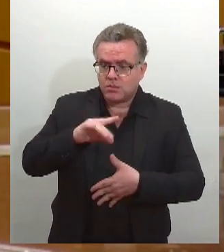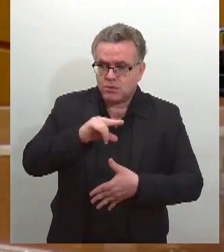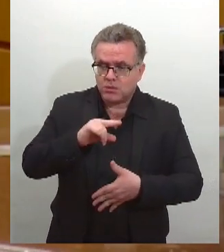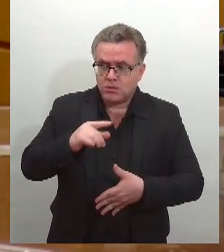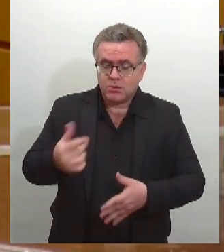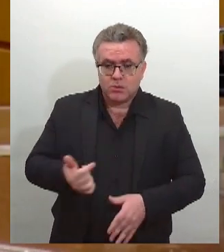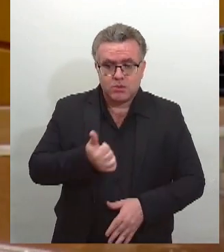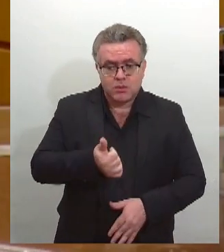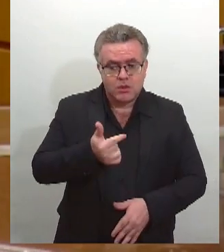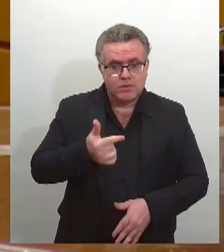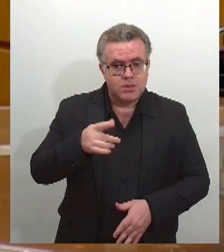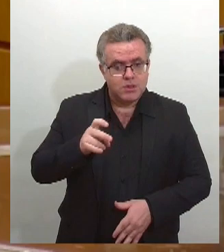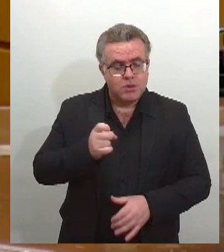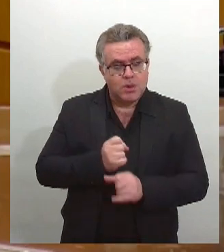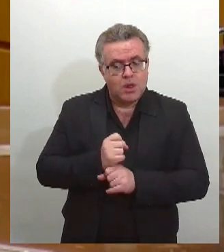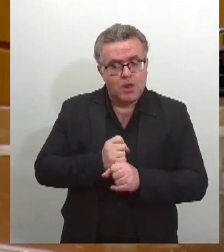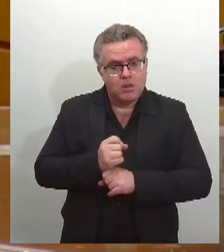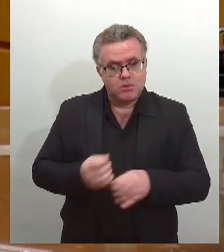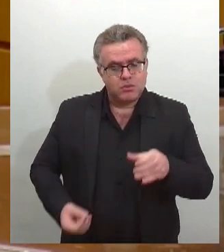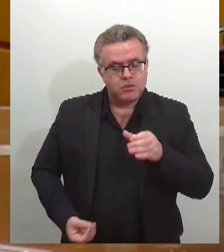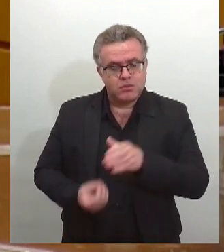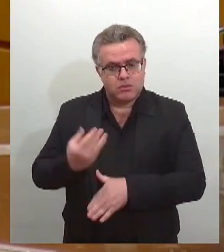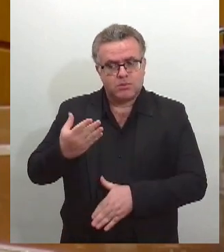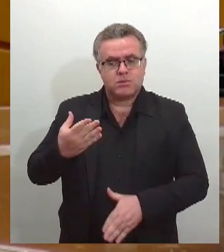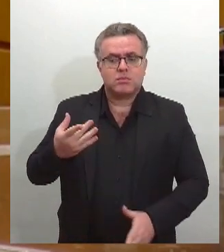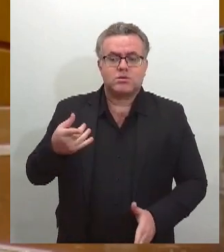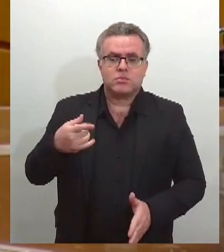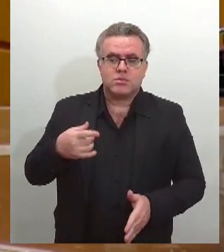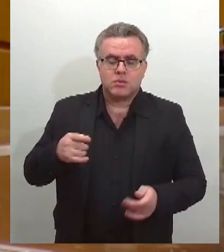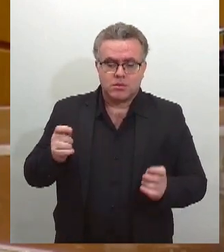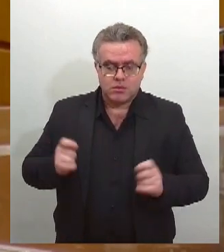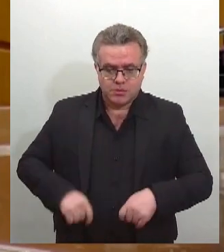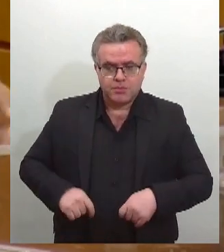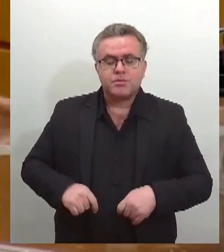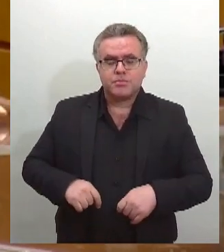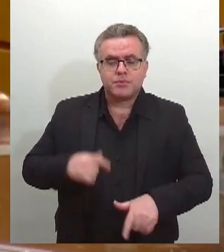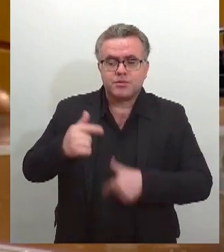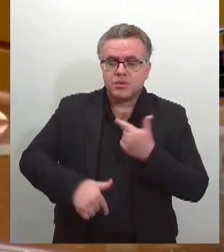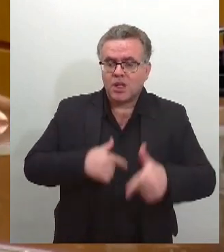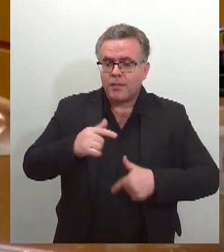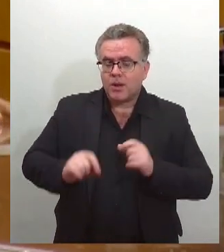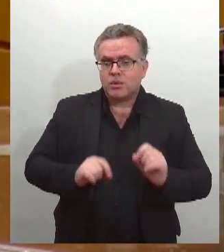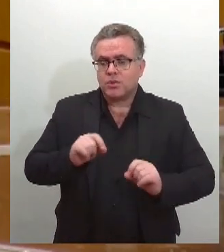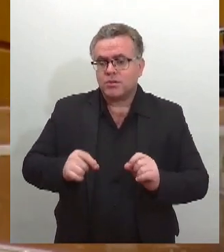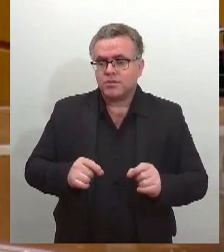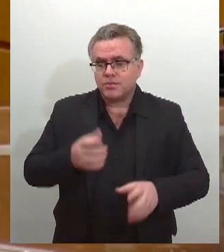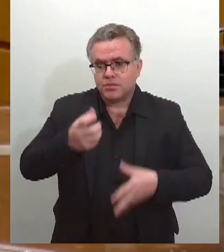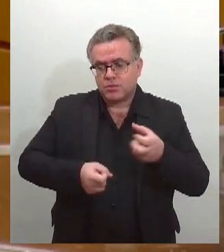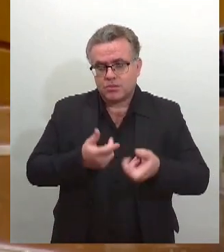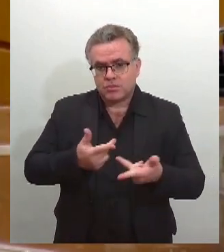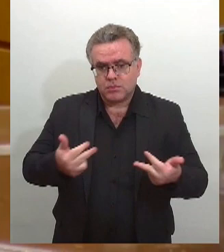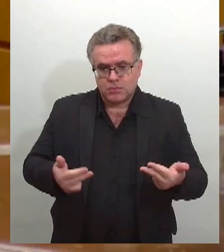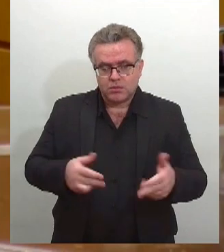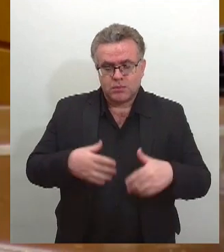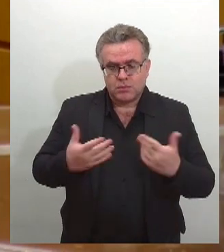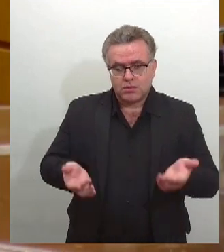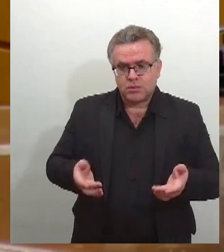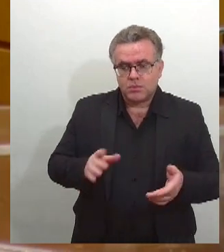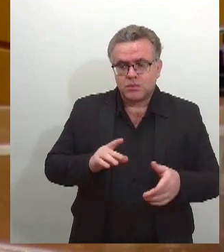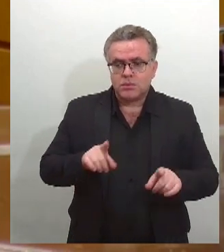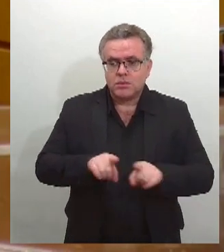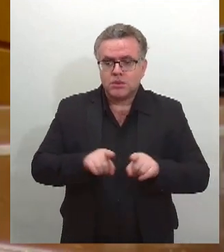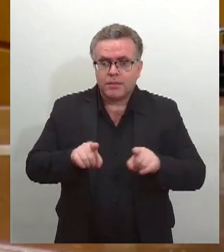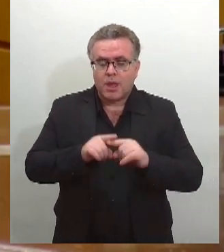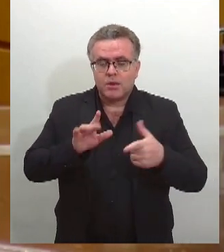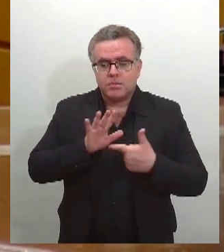cidade, que é destaque na produção leiteira no Alto Sertão Sergipano. Ele também citou o aniversário do médico